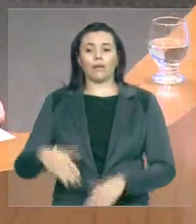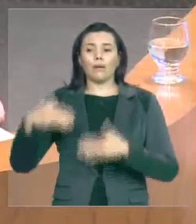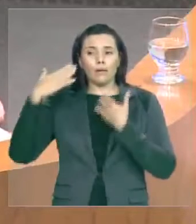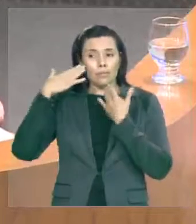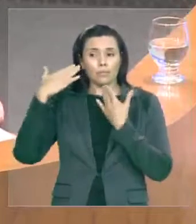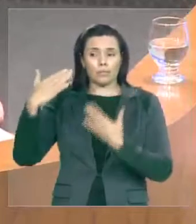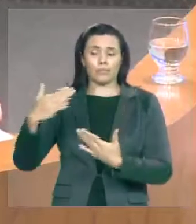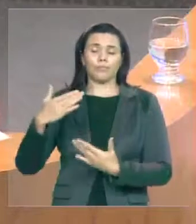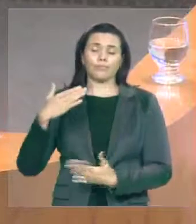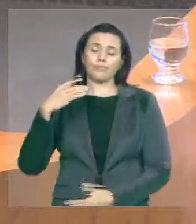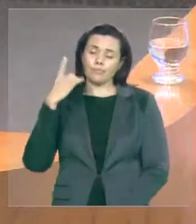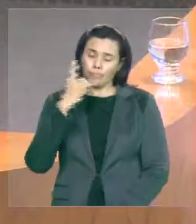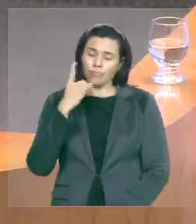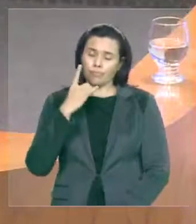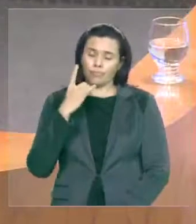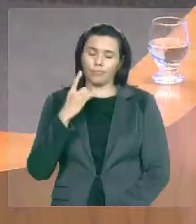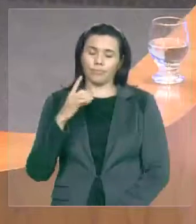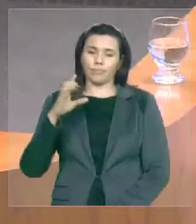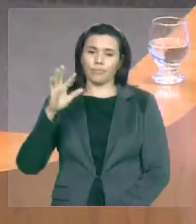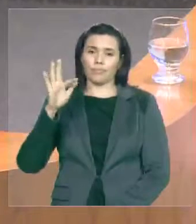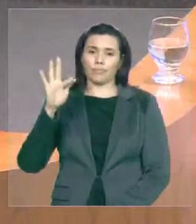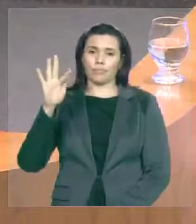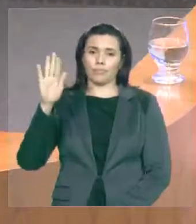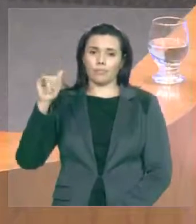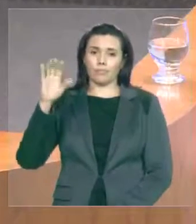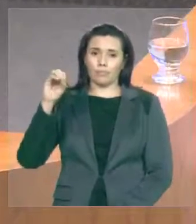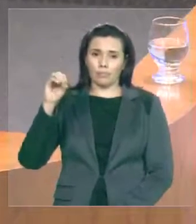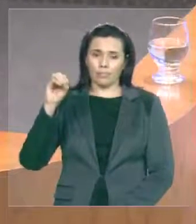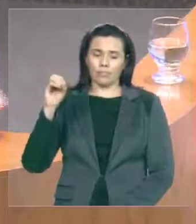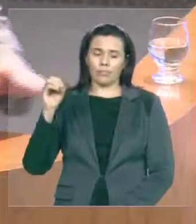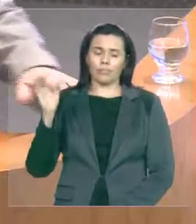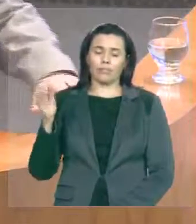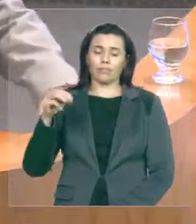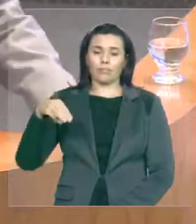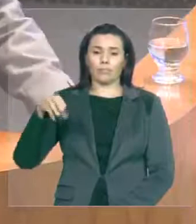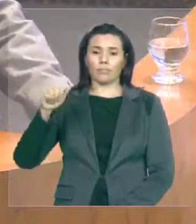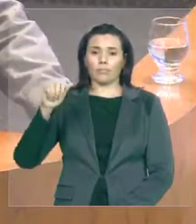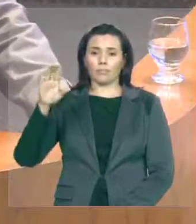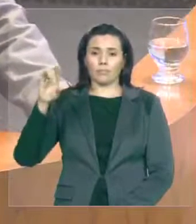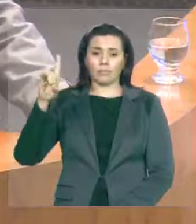Macedo, por essa